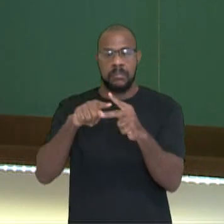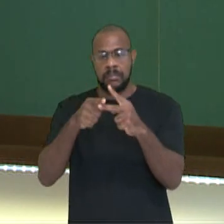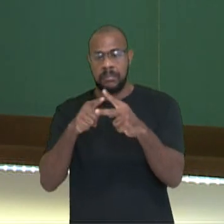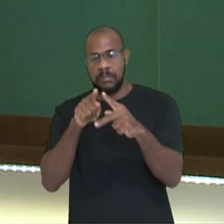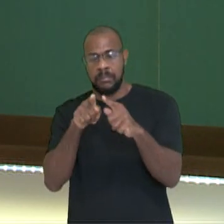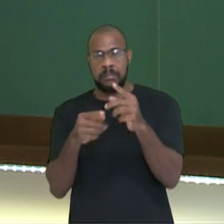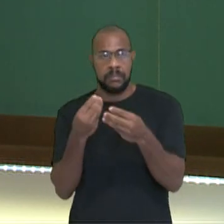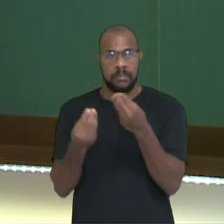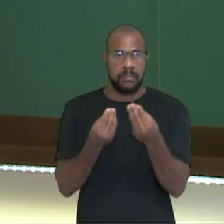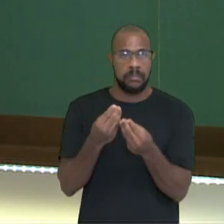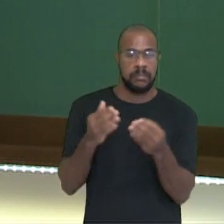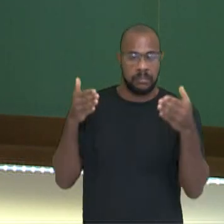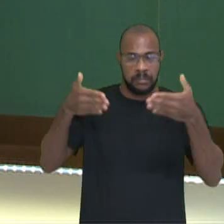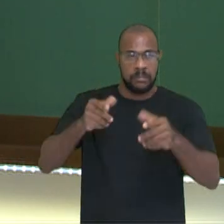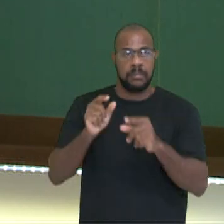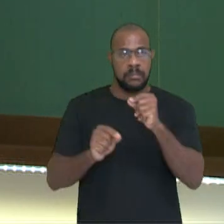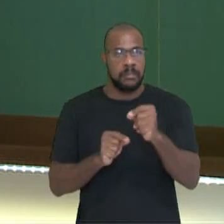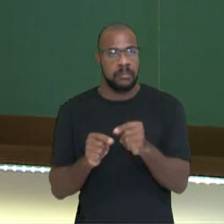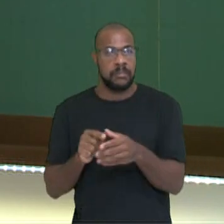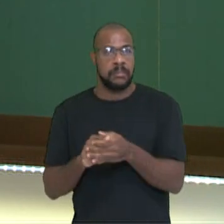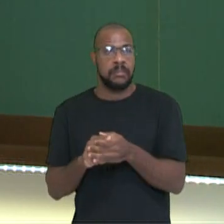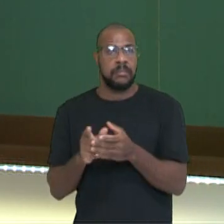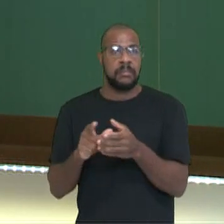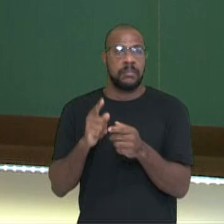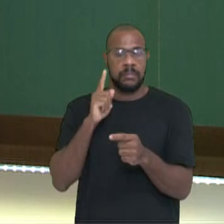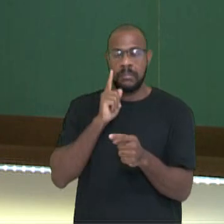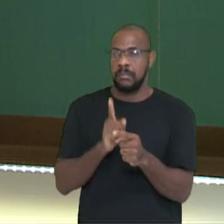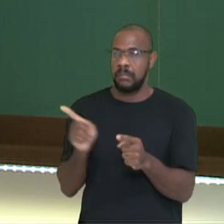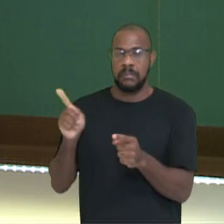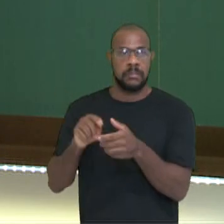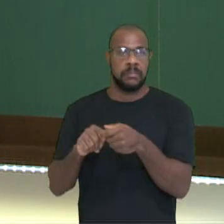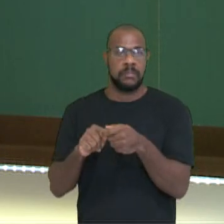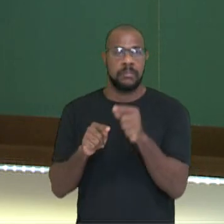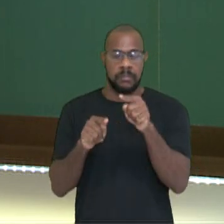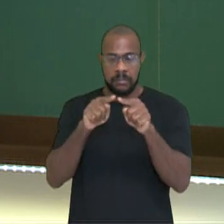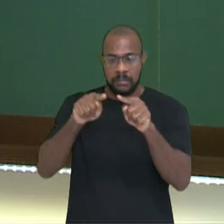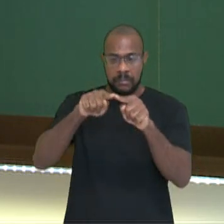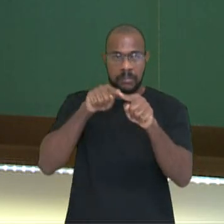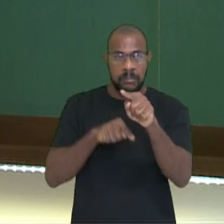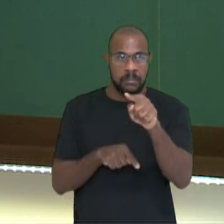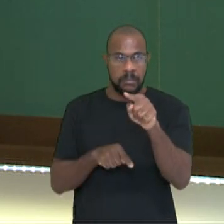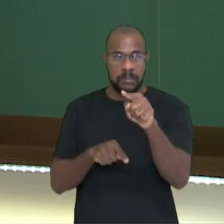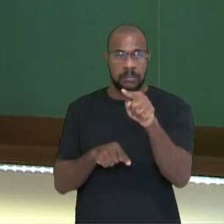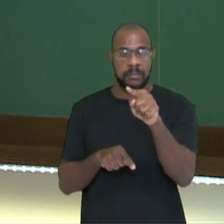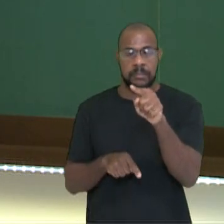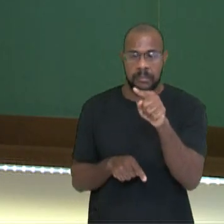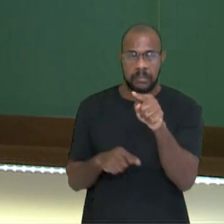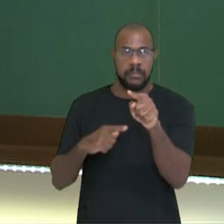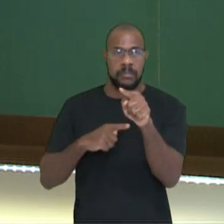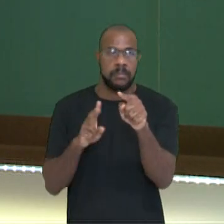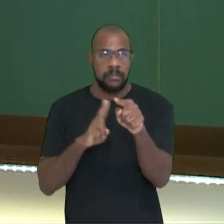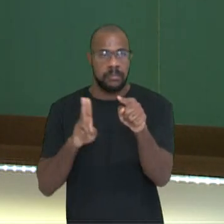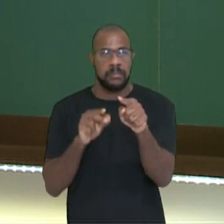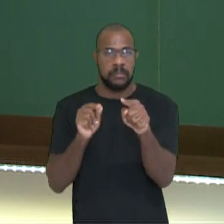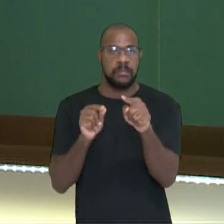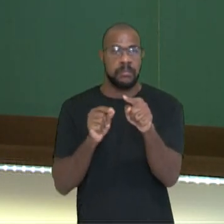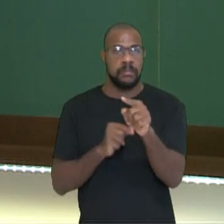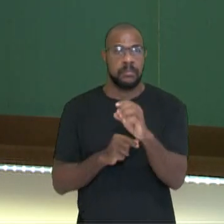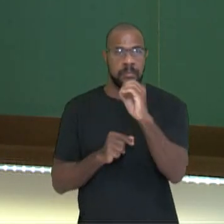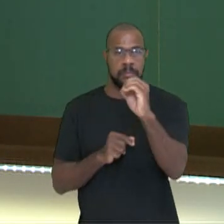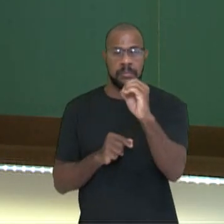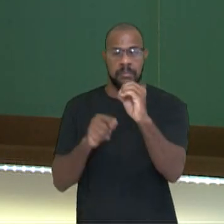em específico, é o centro, as coordenadas do centro dessa circunferência, que a gente também colocou ali O